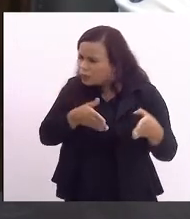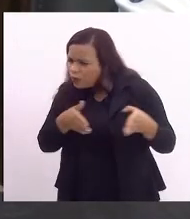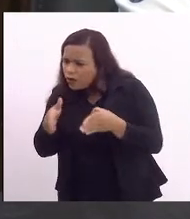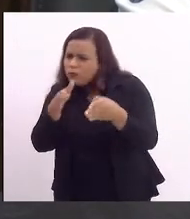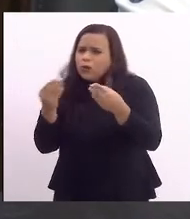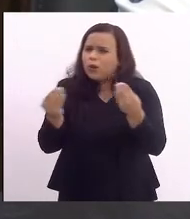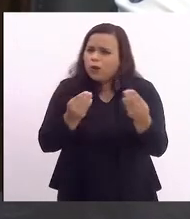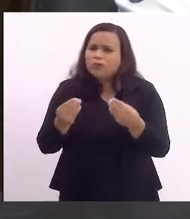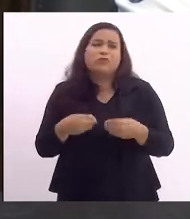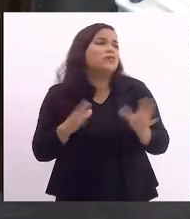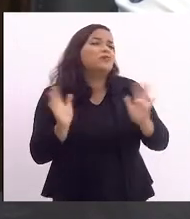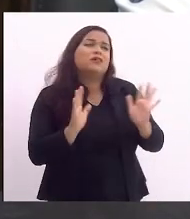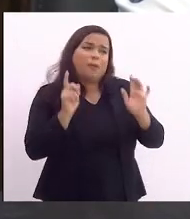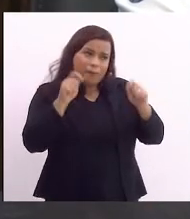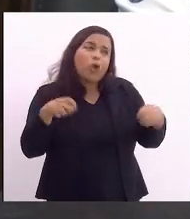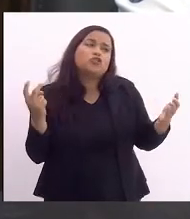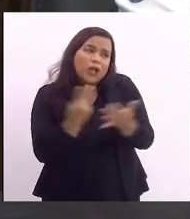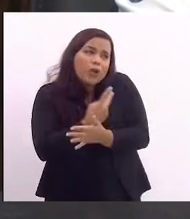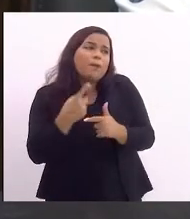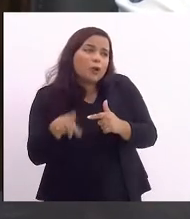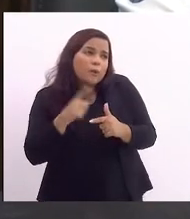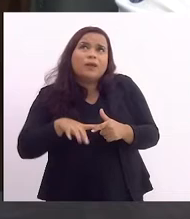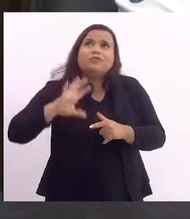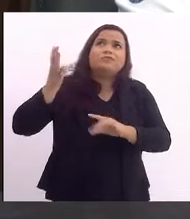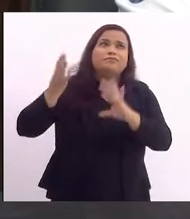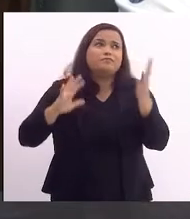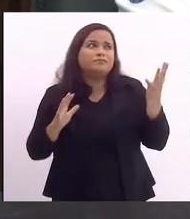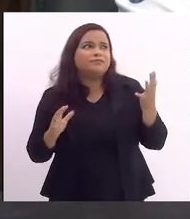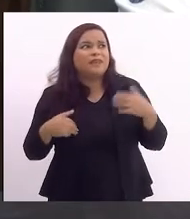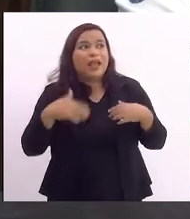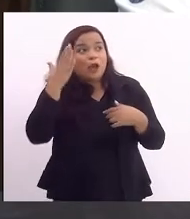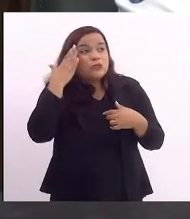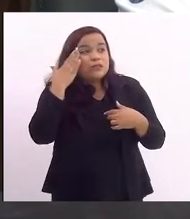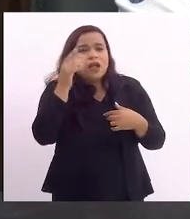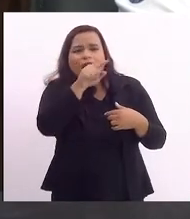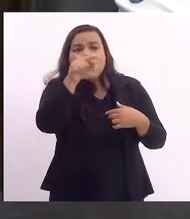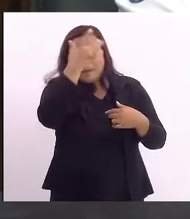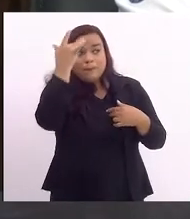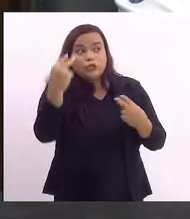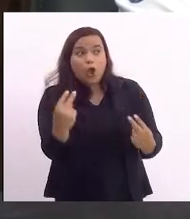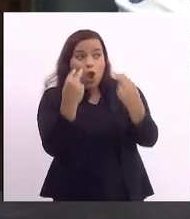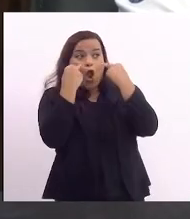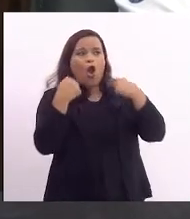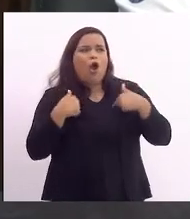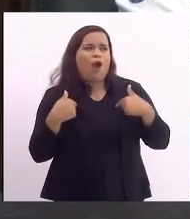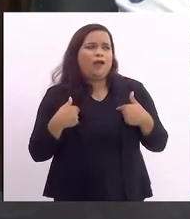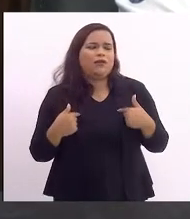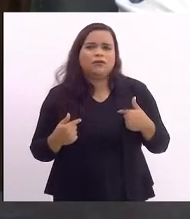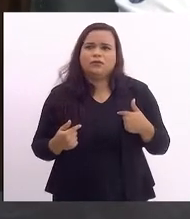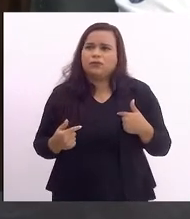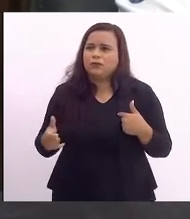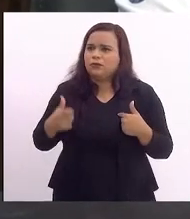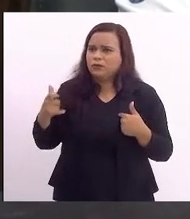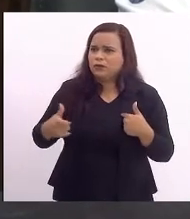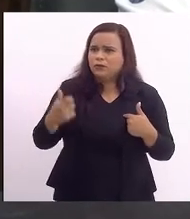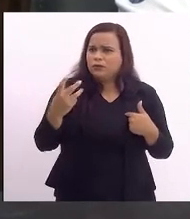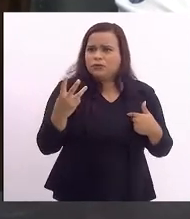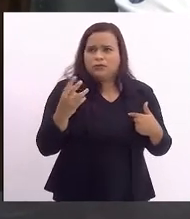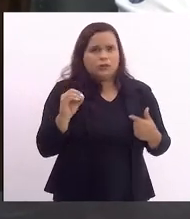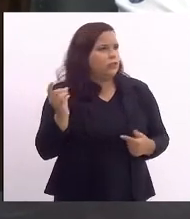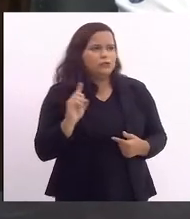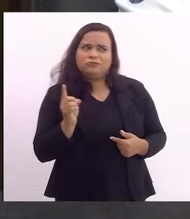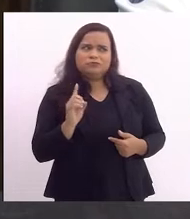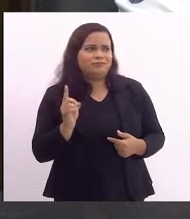pode acontecer alguma coisa, porque eu vejo como algumas pessoas olham para mim. ele não chegou aos 30.